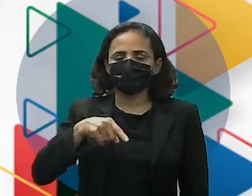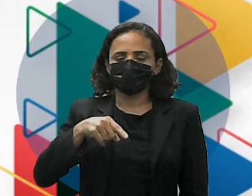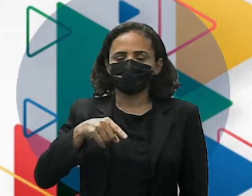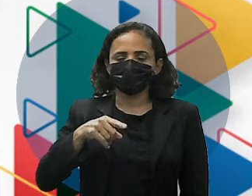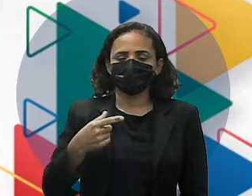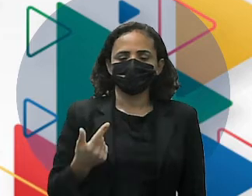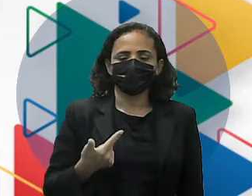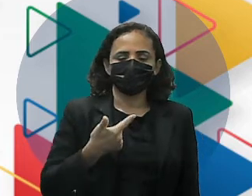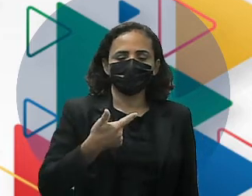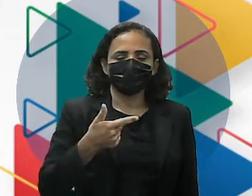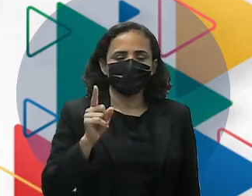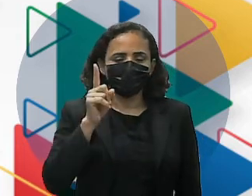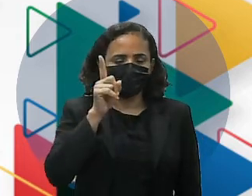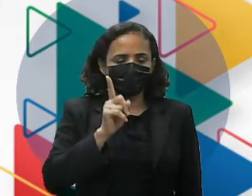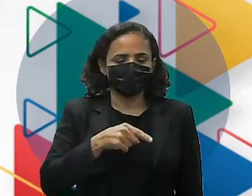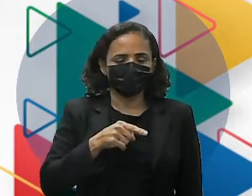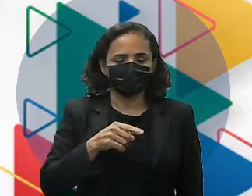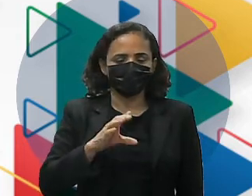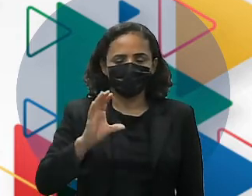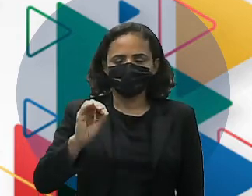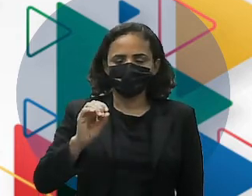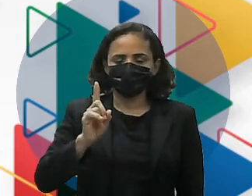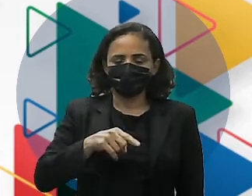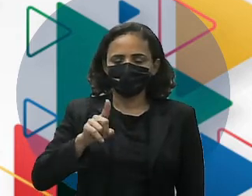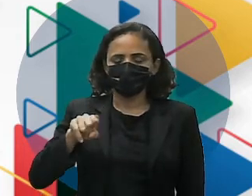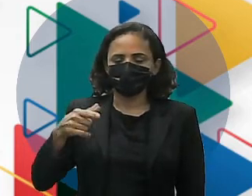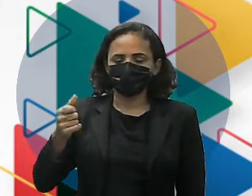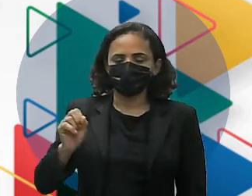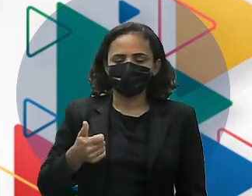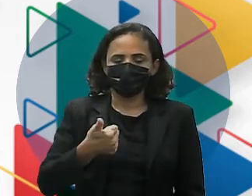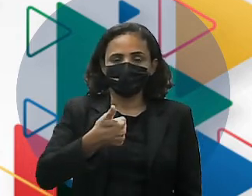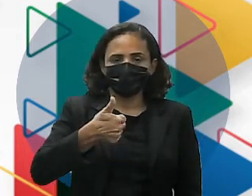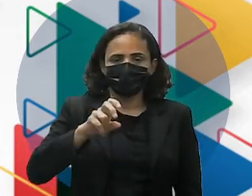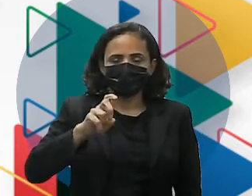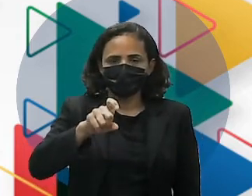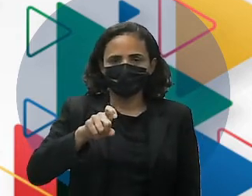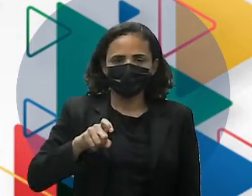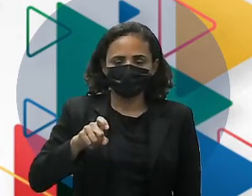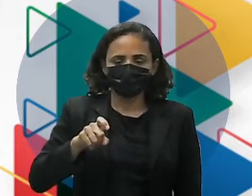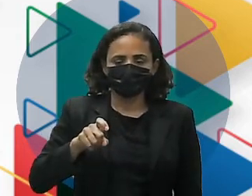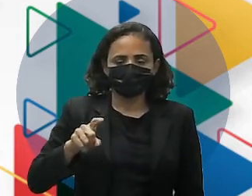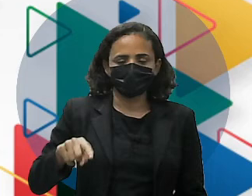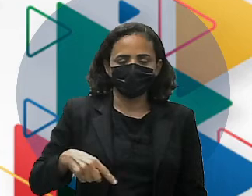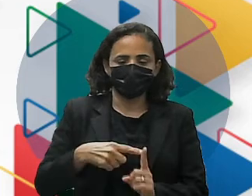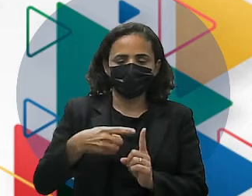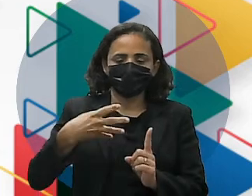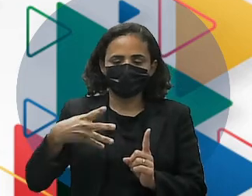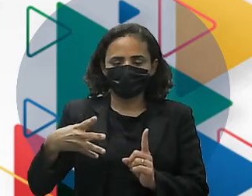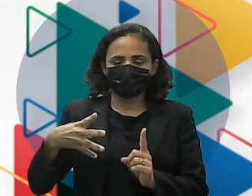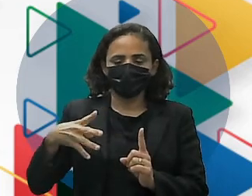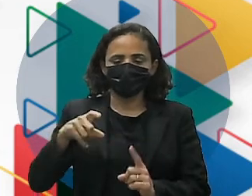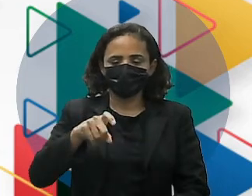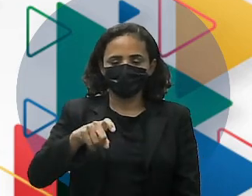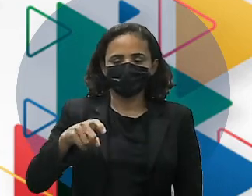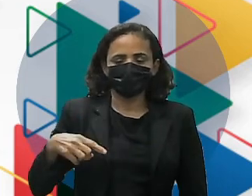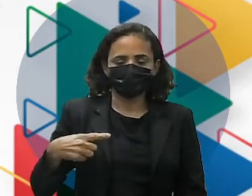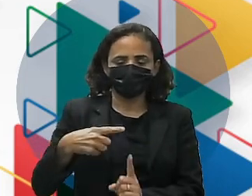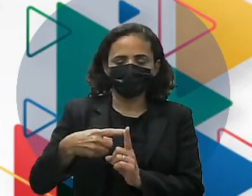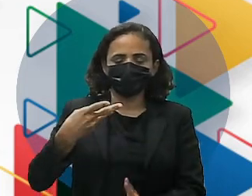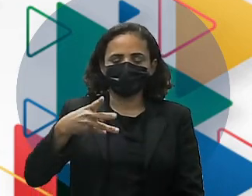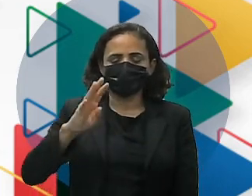com um texto só. Olha só, 15x mais 4x mais